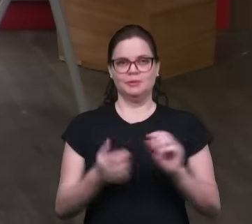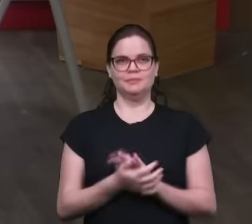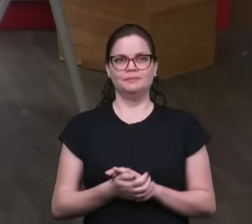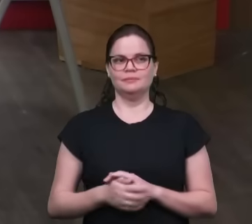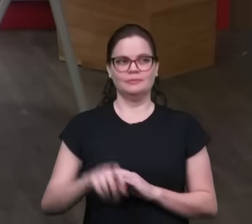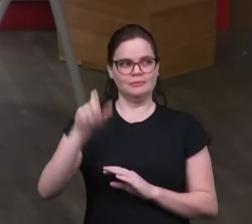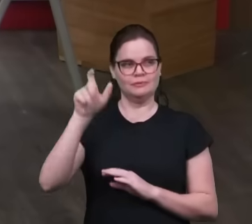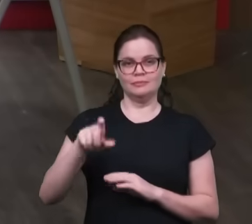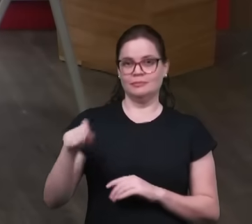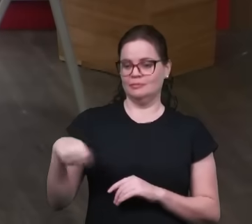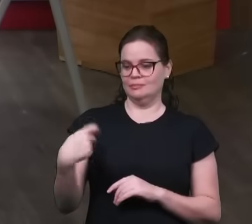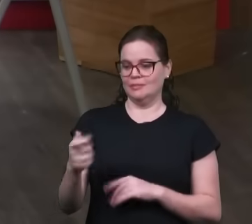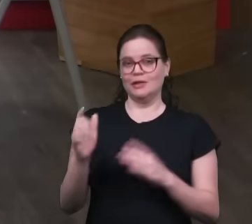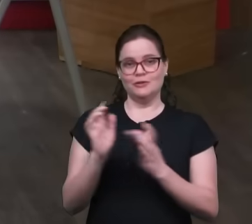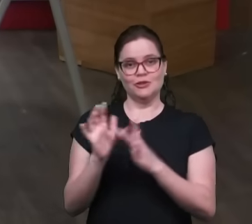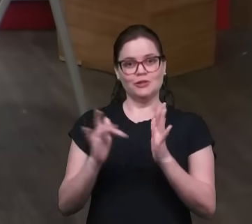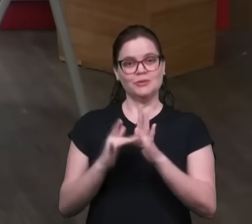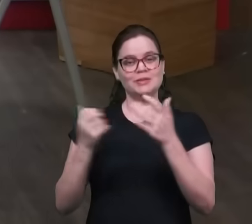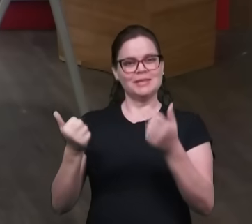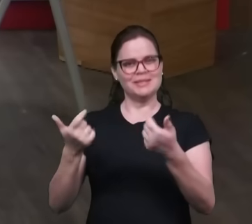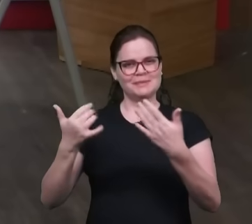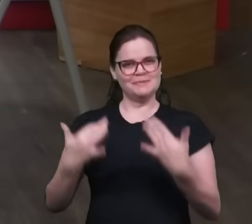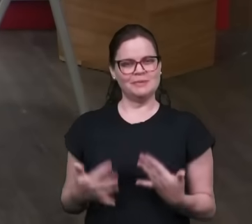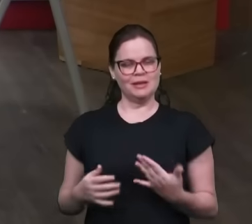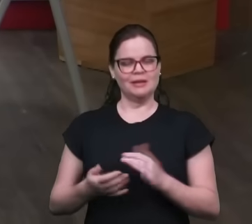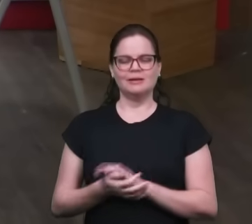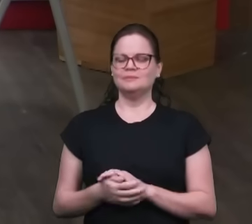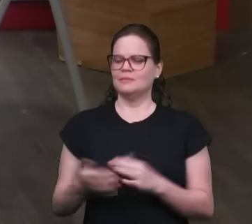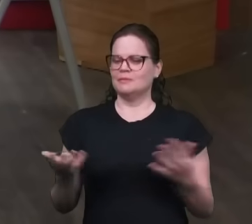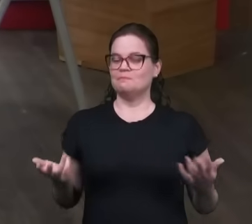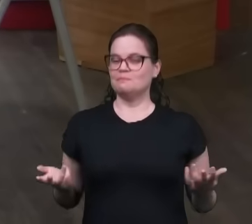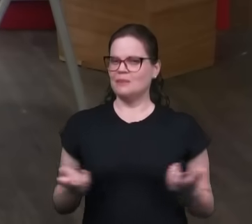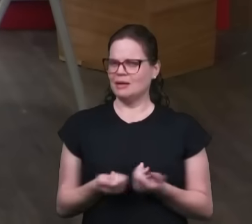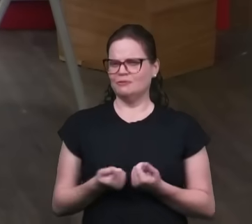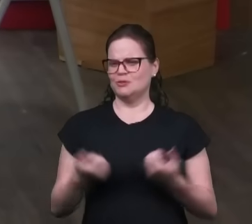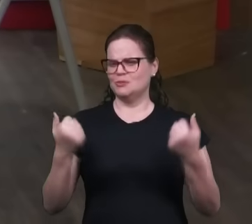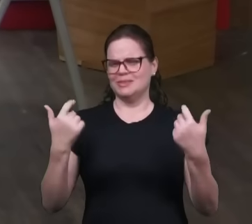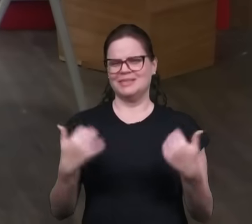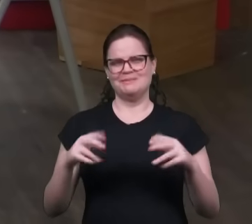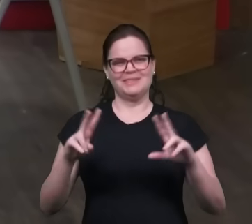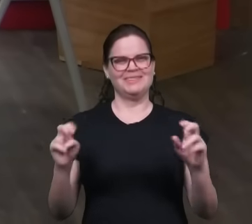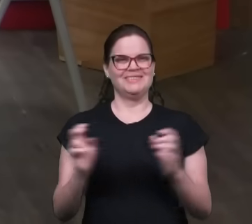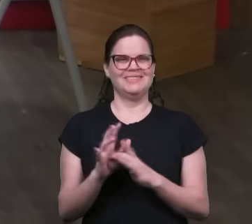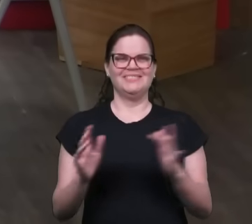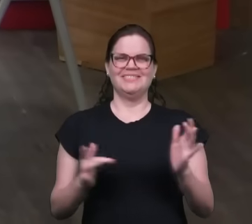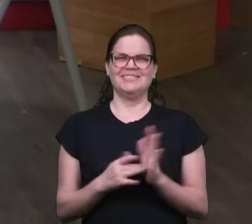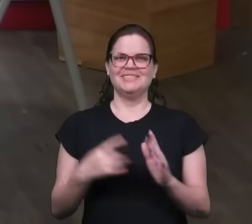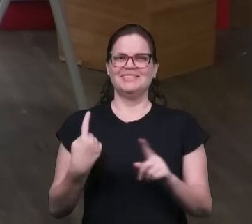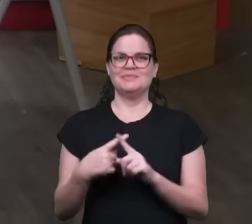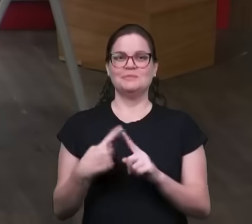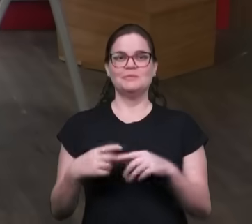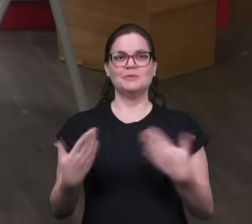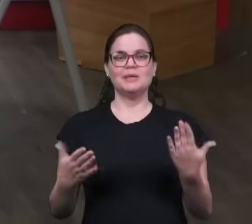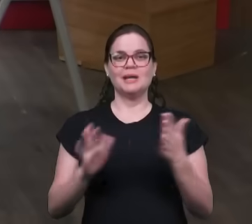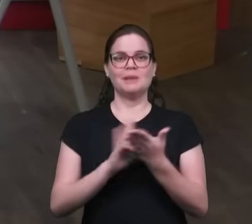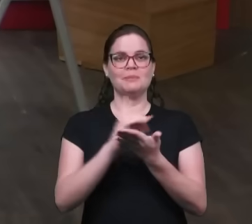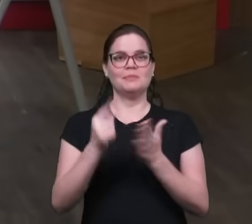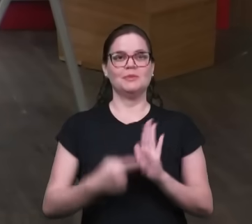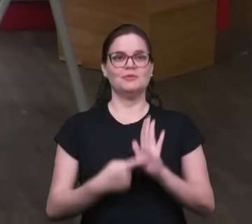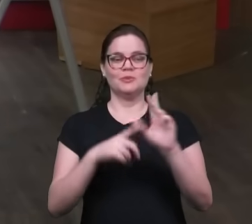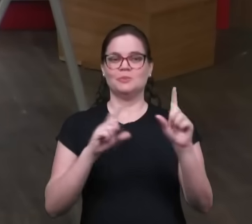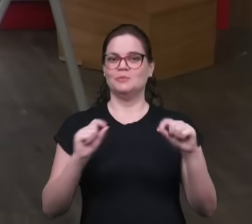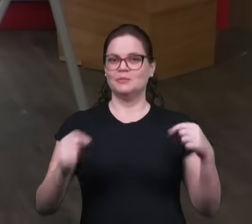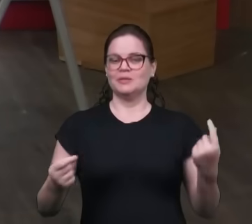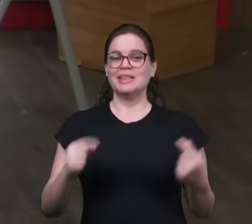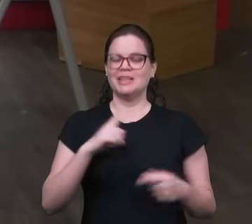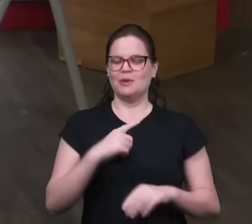pessoa do Senhor Jesus é algo mais maravilhoso que tem, né? Amém, Pelo isso é aspecto verdade. dele, até a palavra diz que tem um louvor